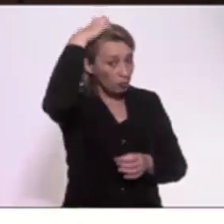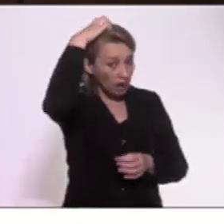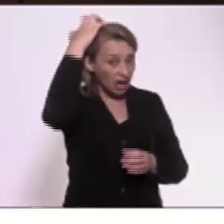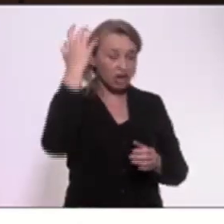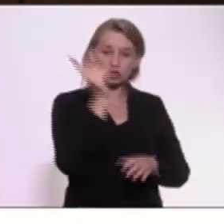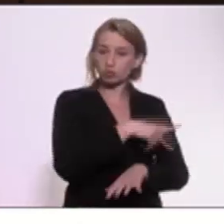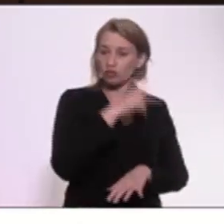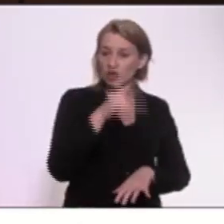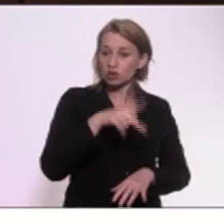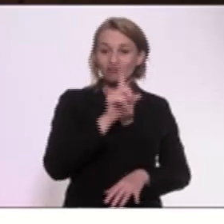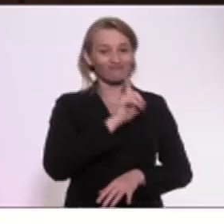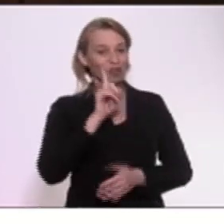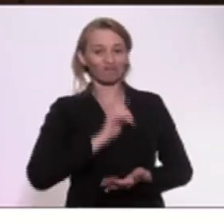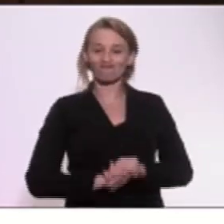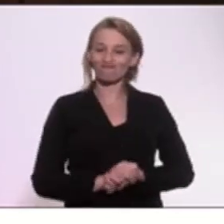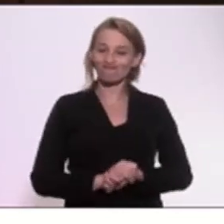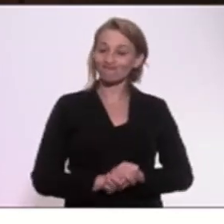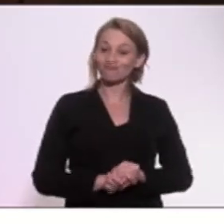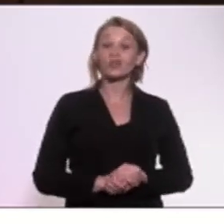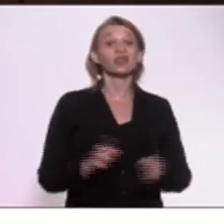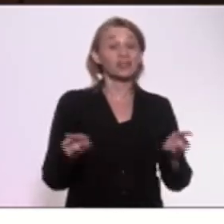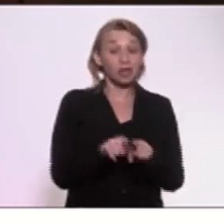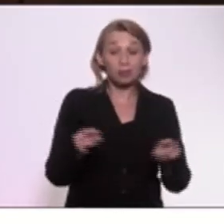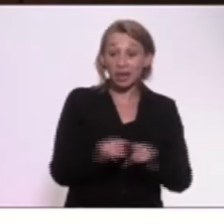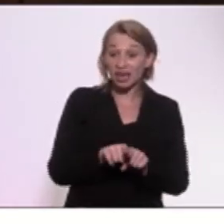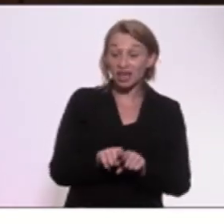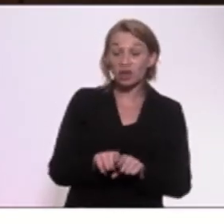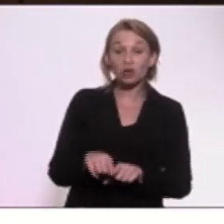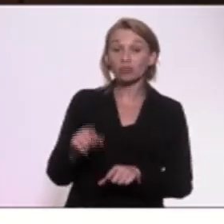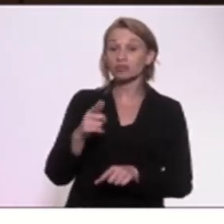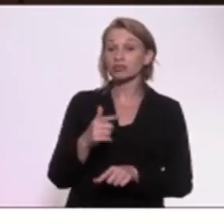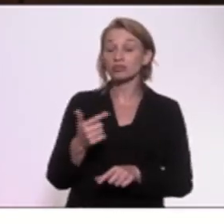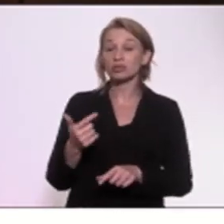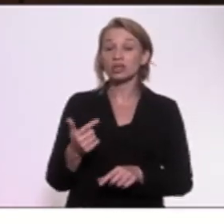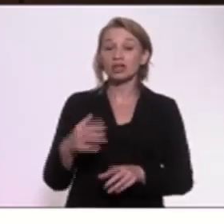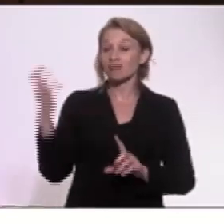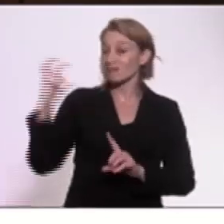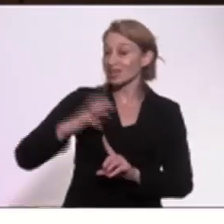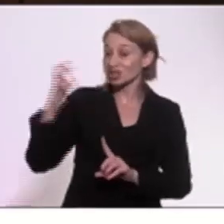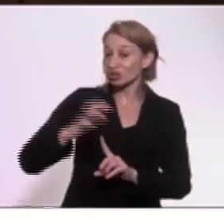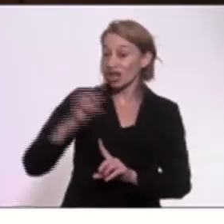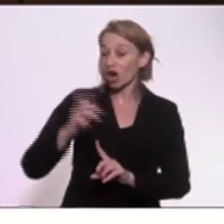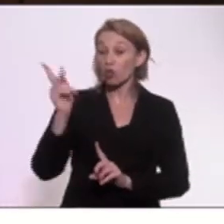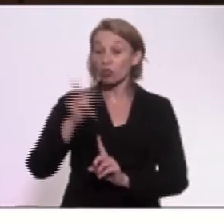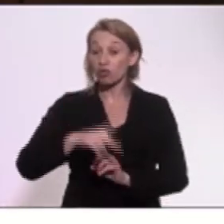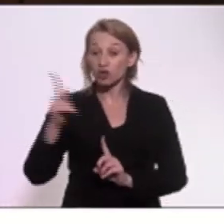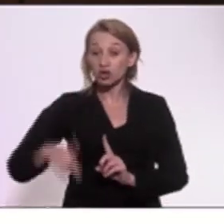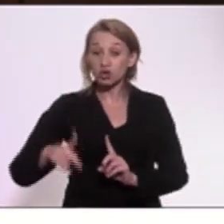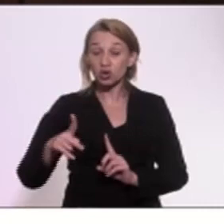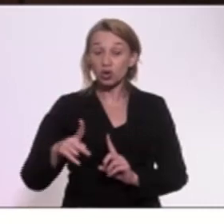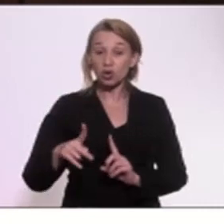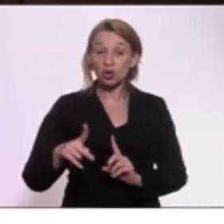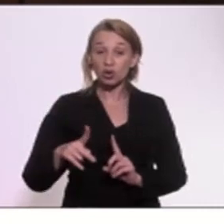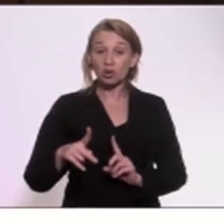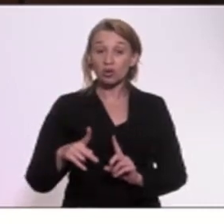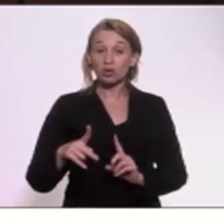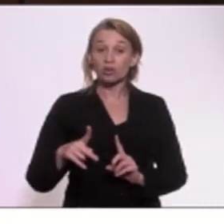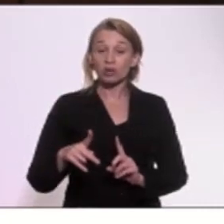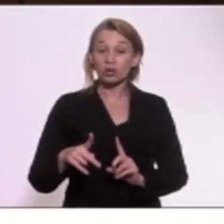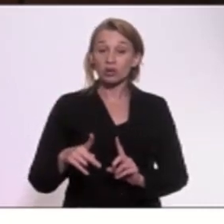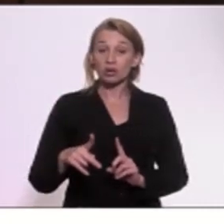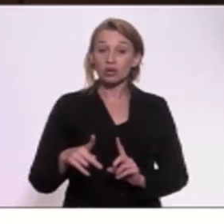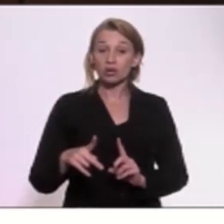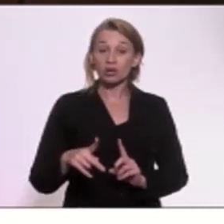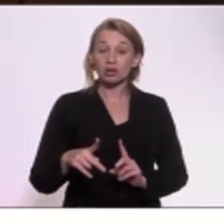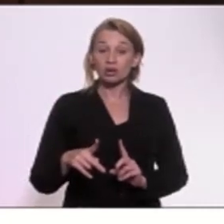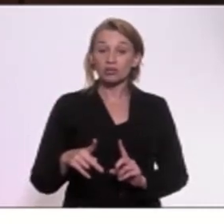dos professores, assim como não adianta pressionar o professor para despejar nas costas do estudante